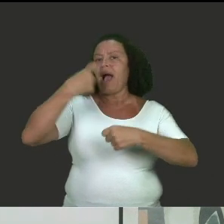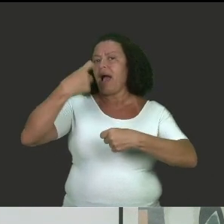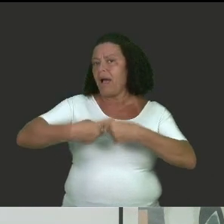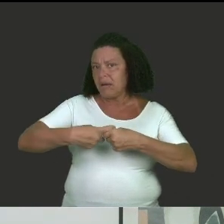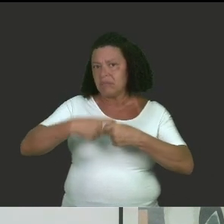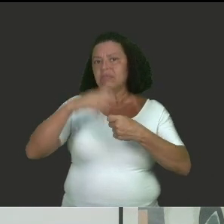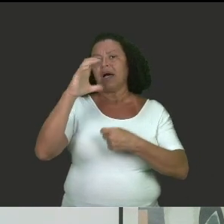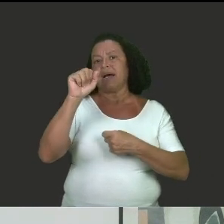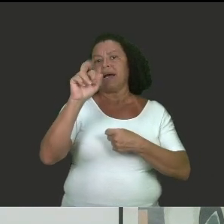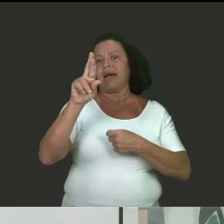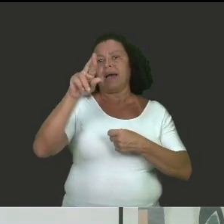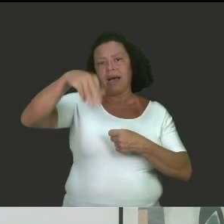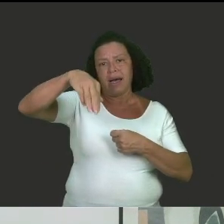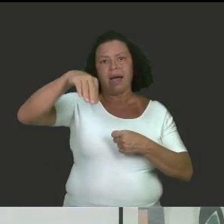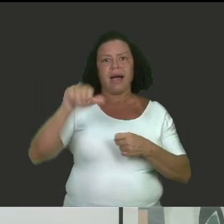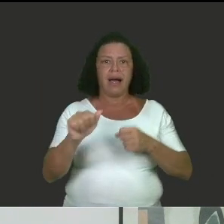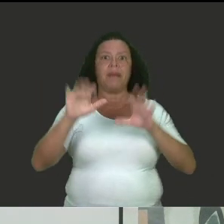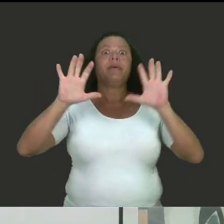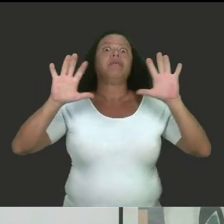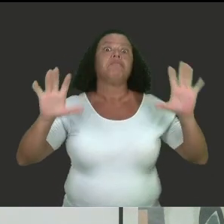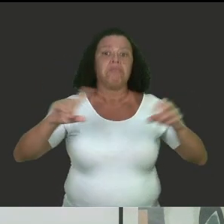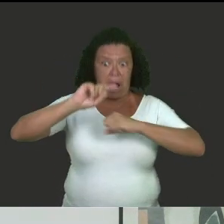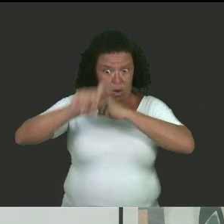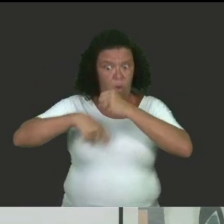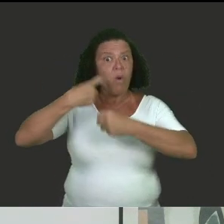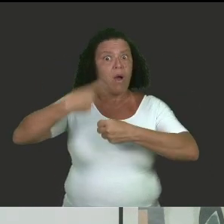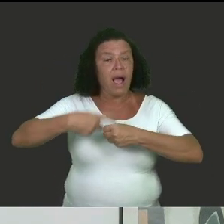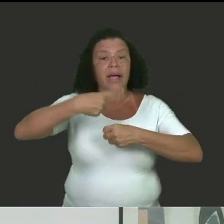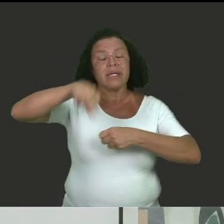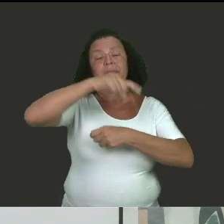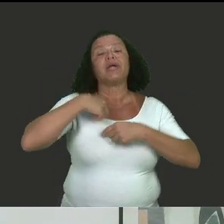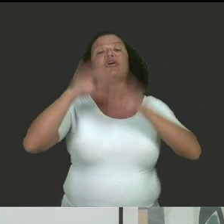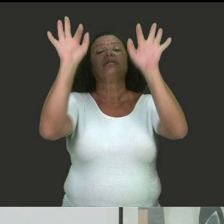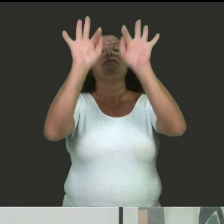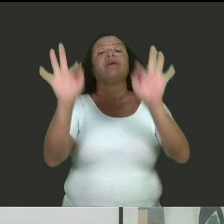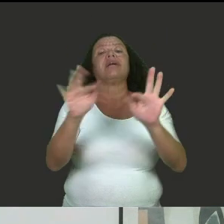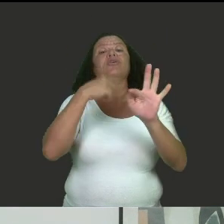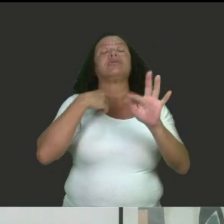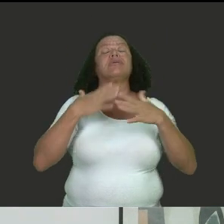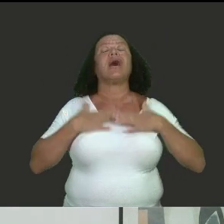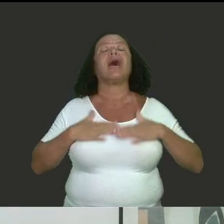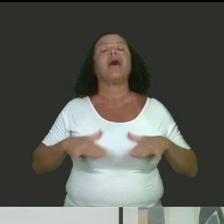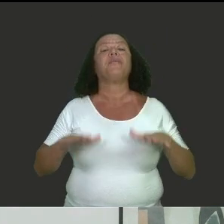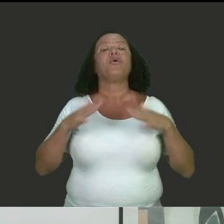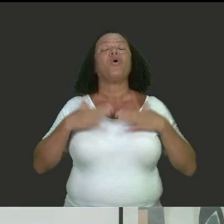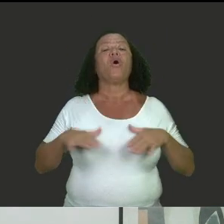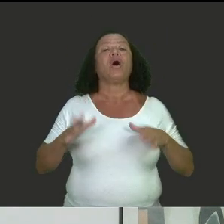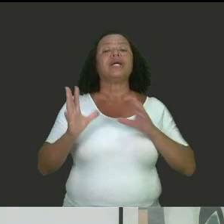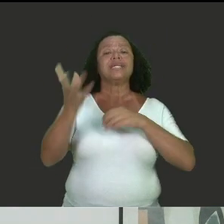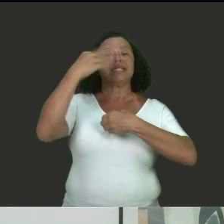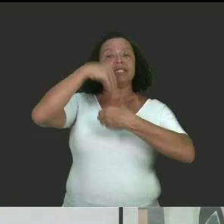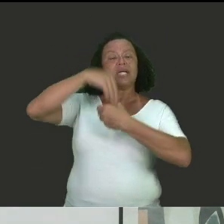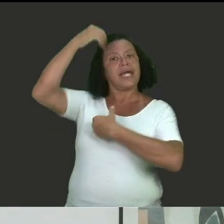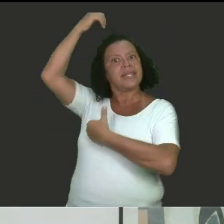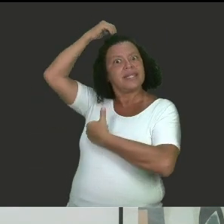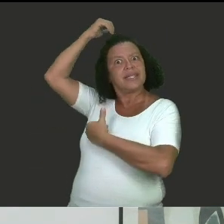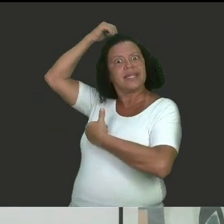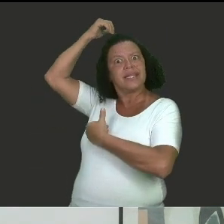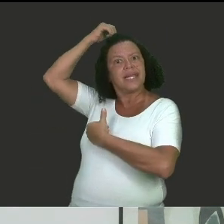nossa felicidade para a nossa felicidade e nossa harmonia interior. Ou seja, a gente tem que